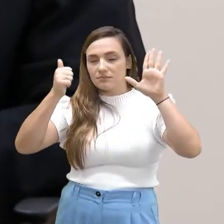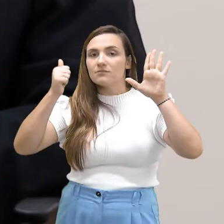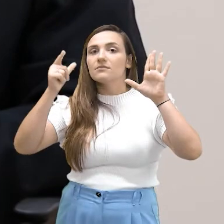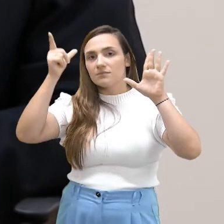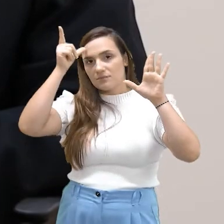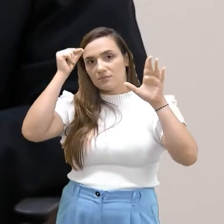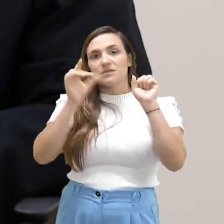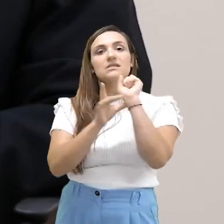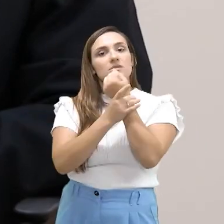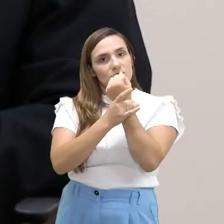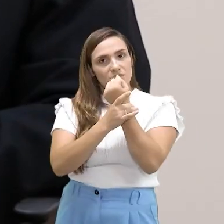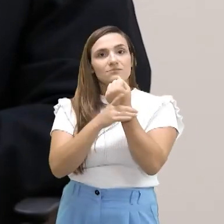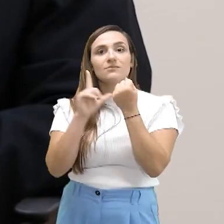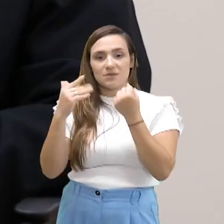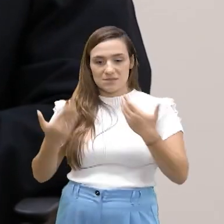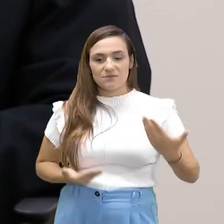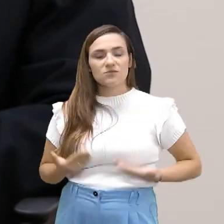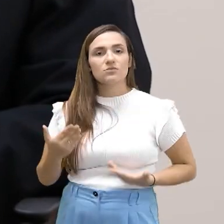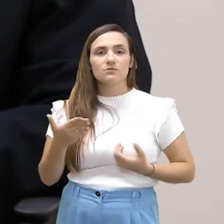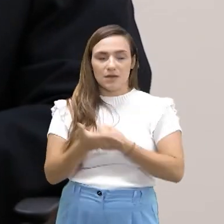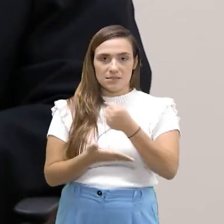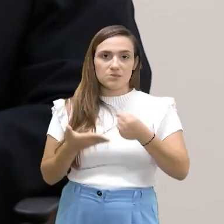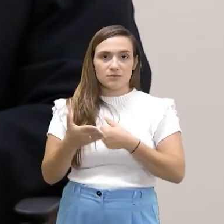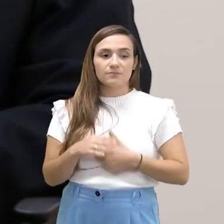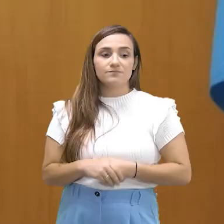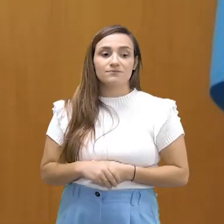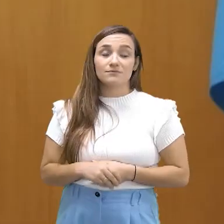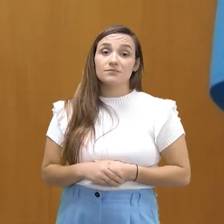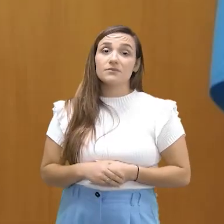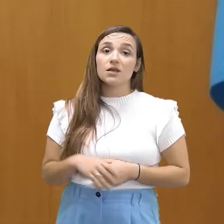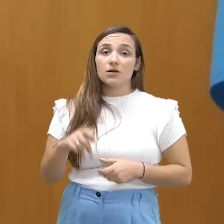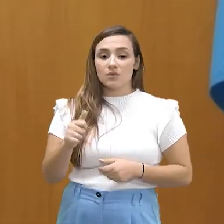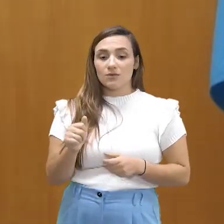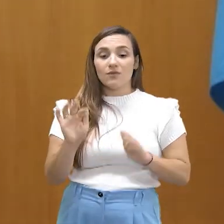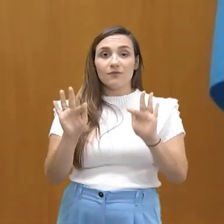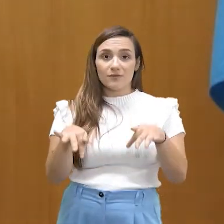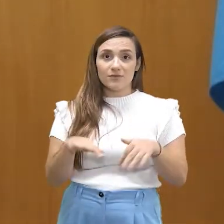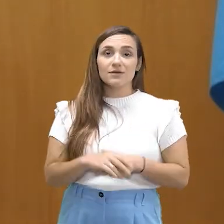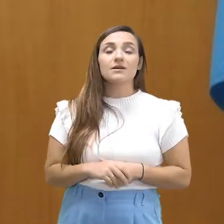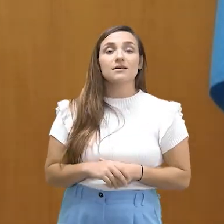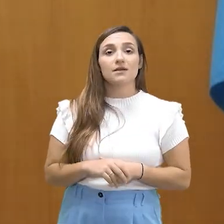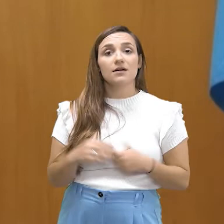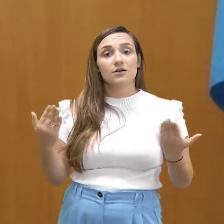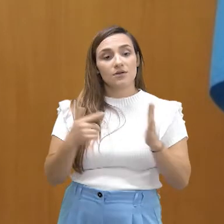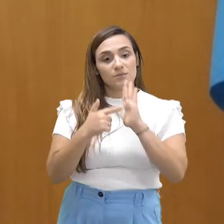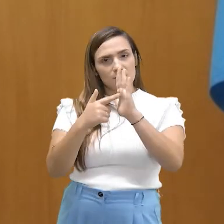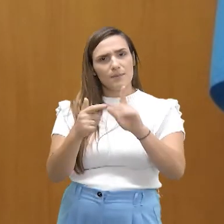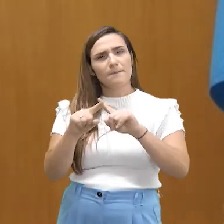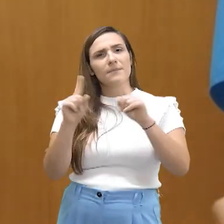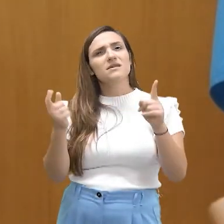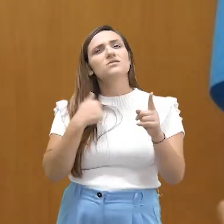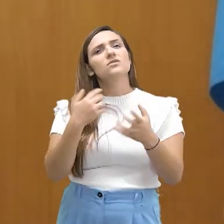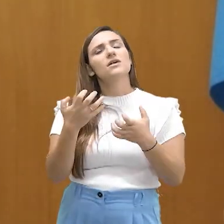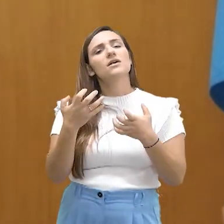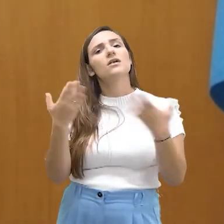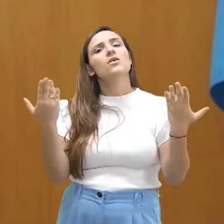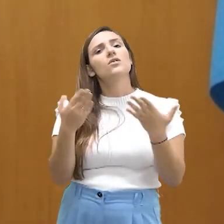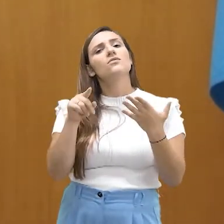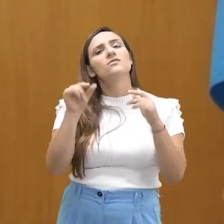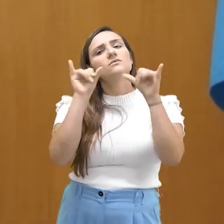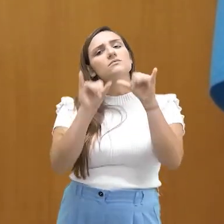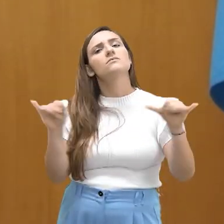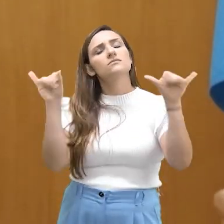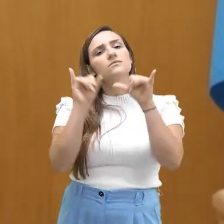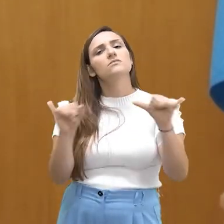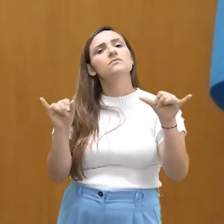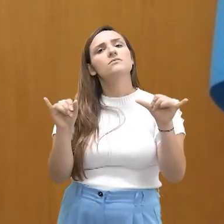dar transparência a esse absoluta ato, transparência, né? Esse serviço. E a gente está chegando aqui ao final desse bloco, ao final do programa, mas eu queria saber